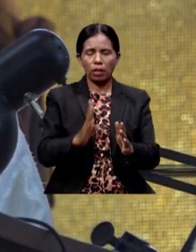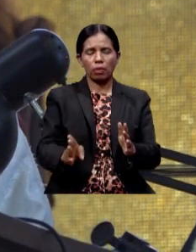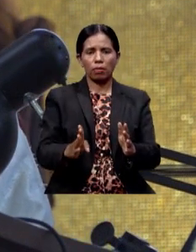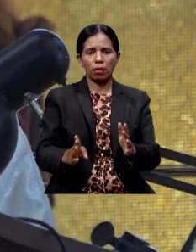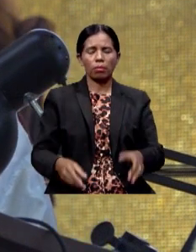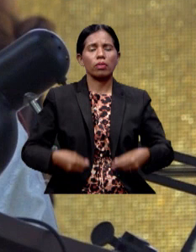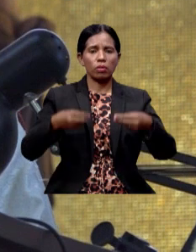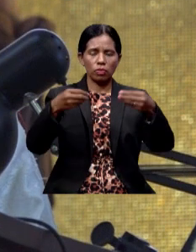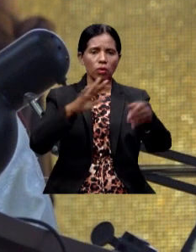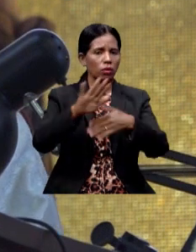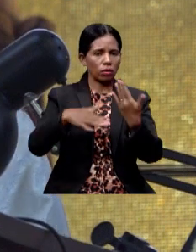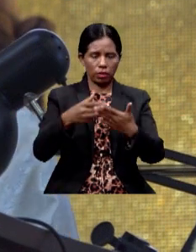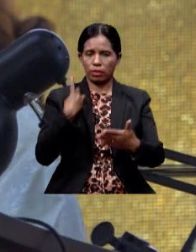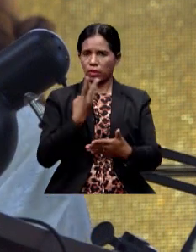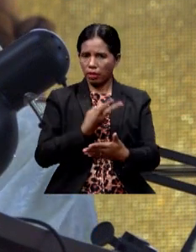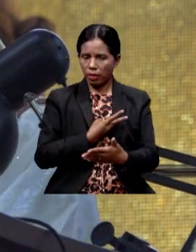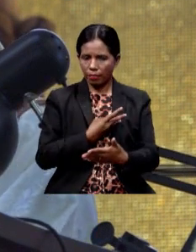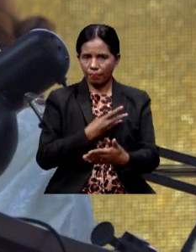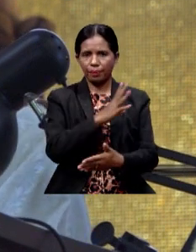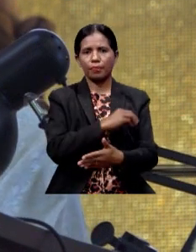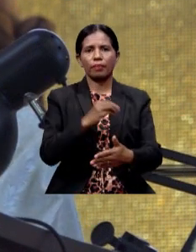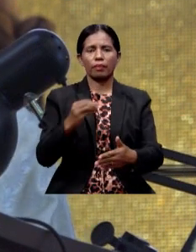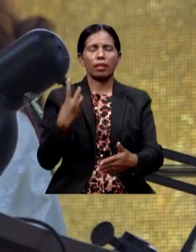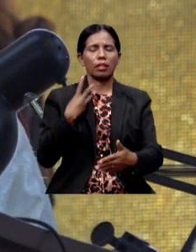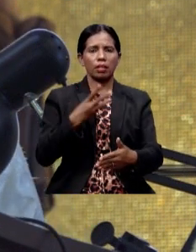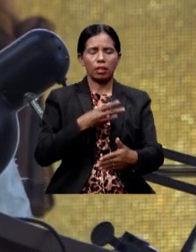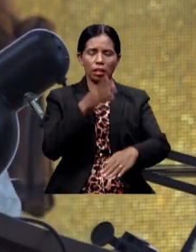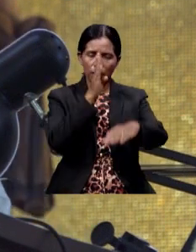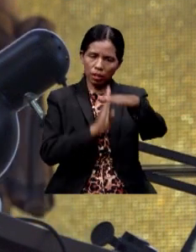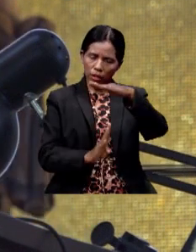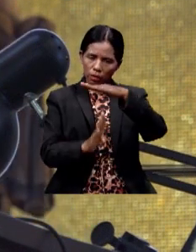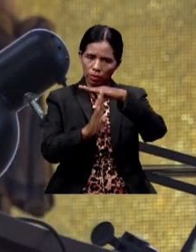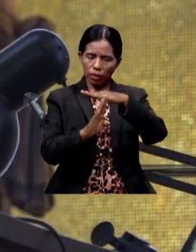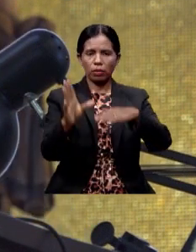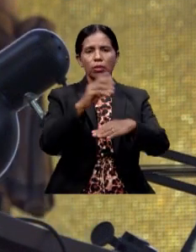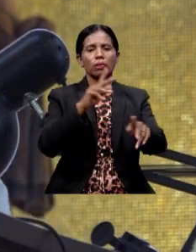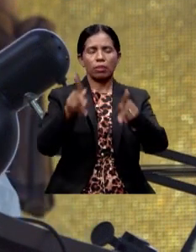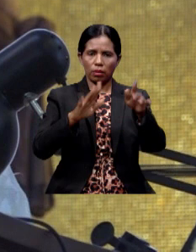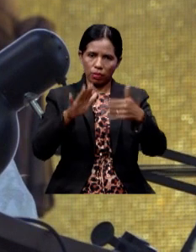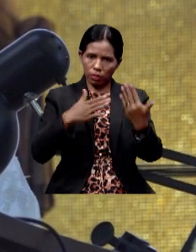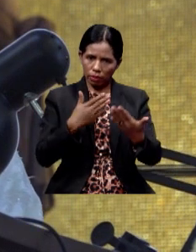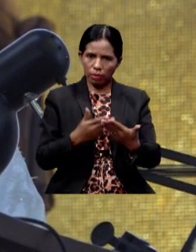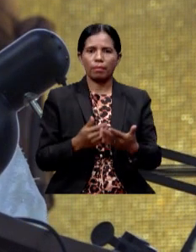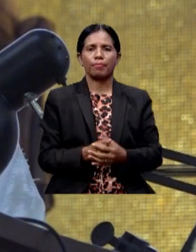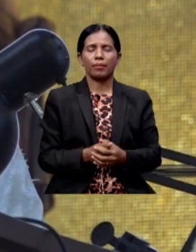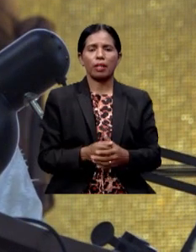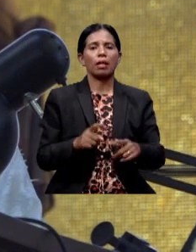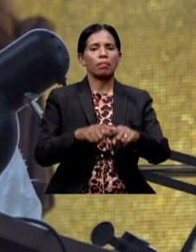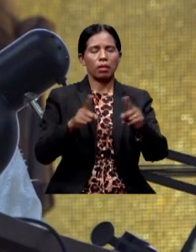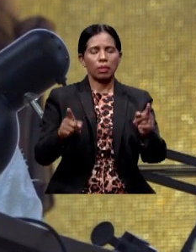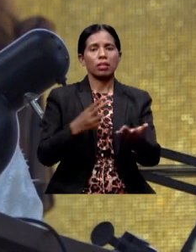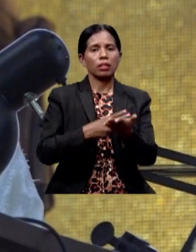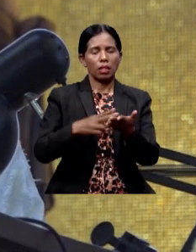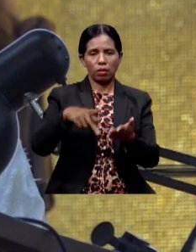vencedor. Passagem, você tal, barran tal, possível, vai marro. Massa São Paulo, Racing